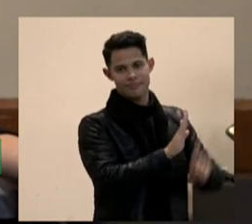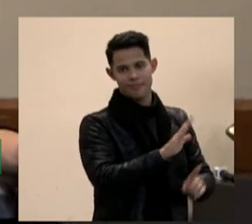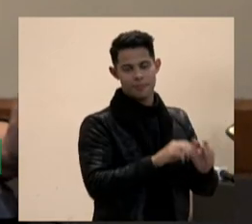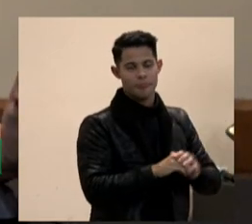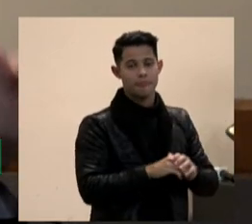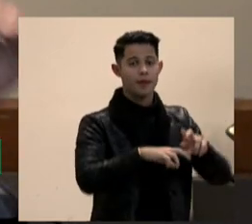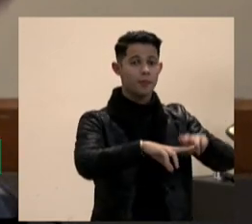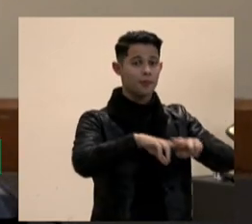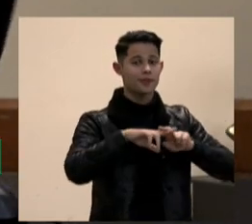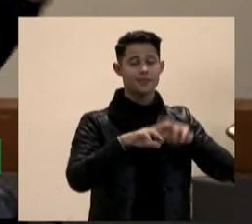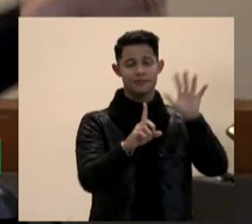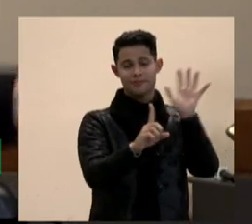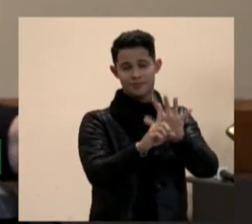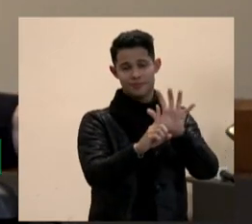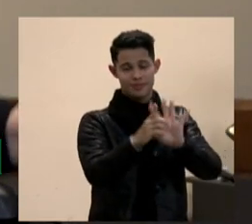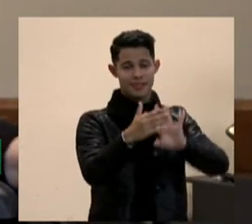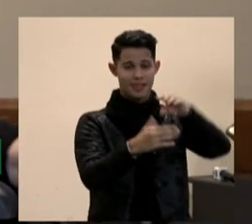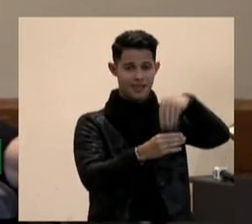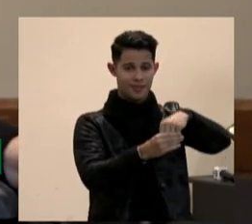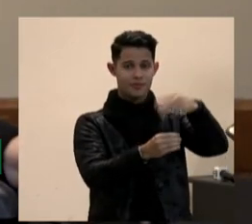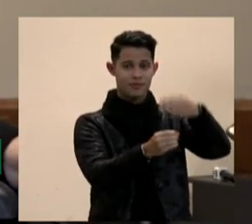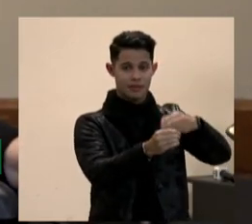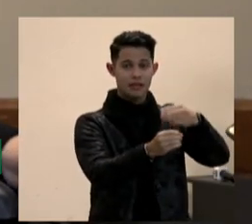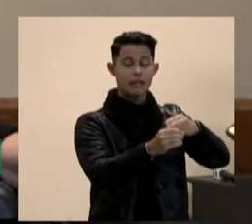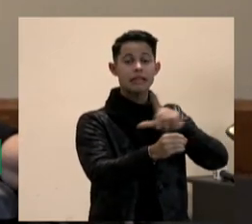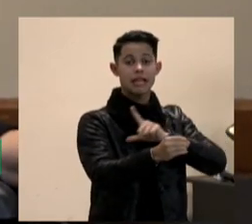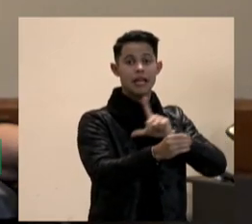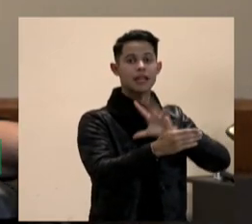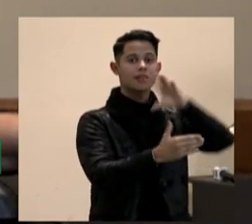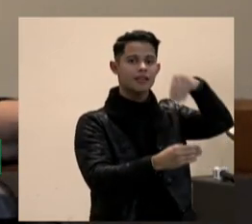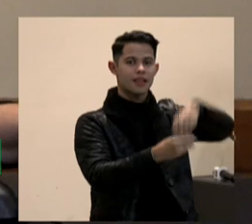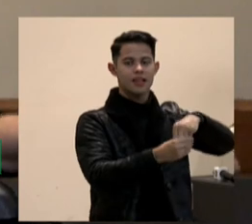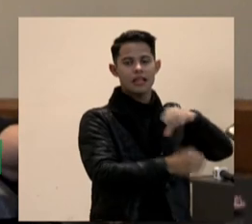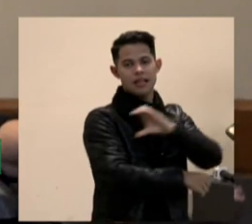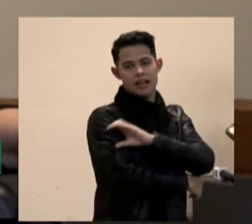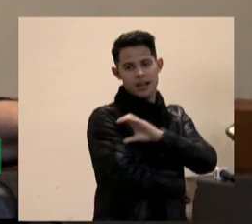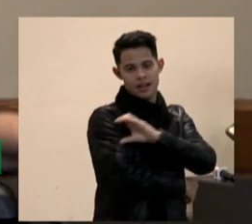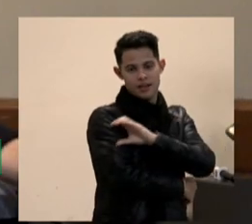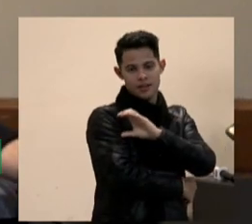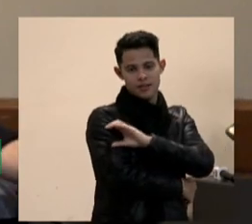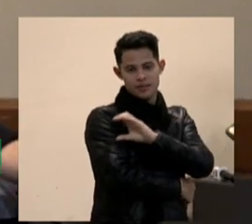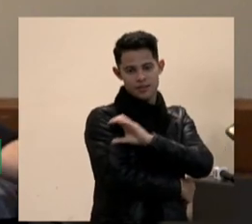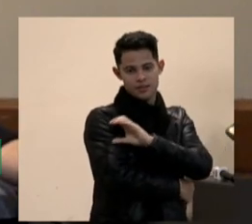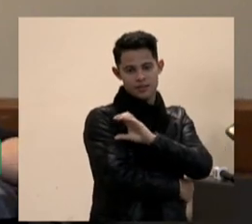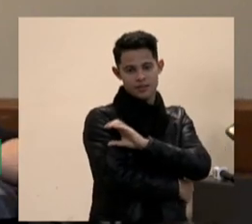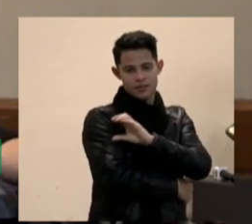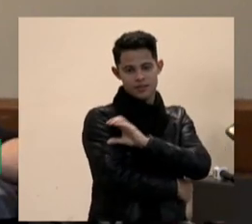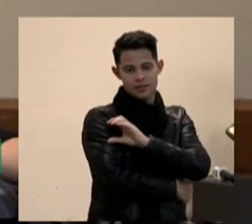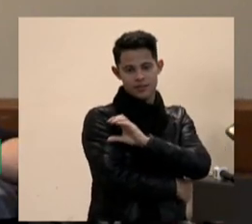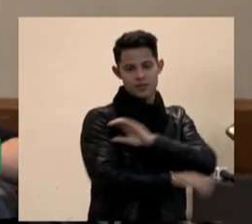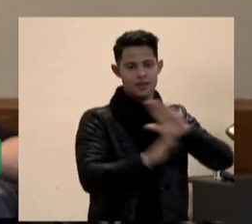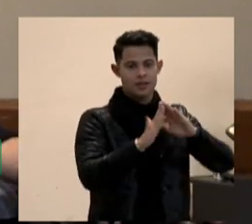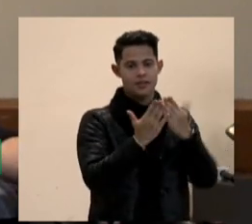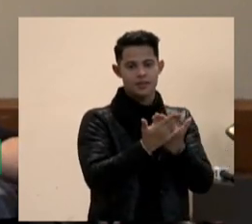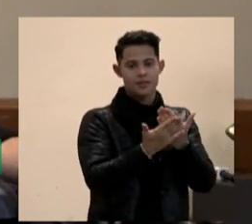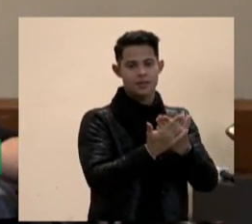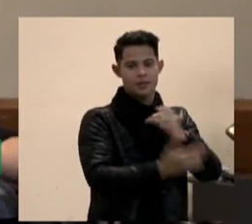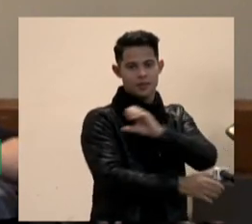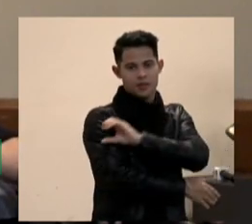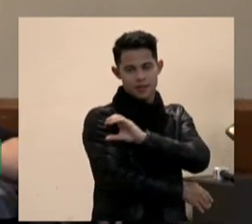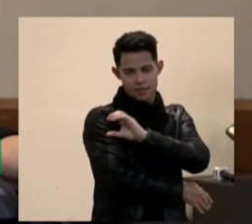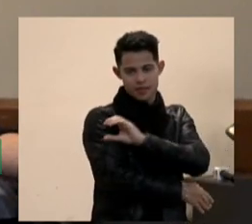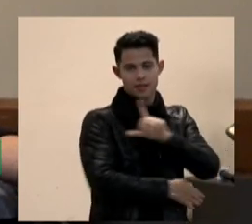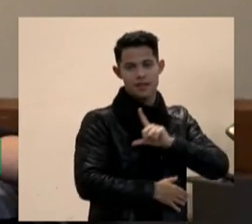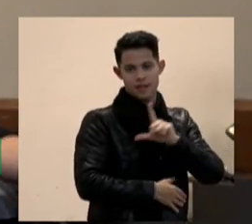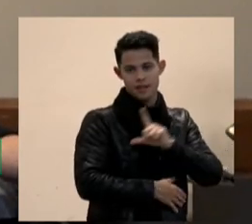nos municípios, ele inclusive tem incidido na creche, né? Alguns municípios também têm parcializado a oferta de creche,